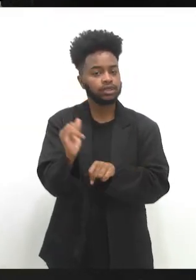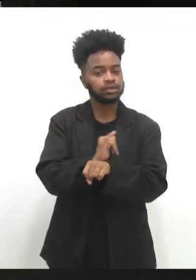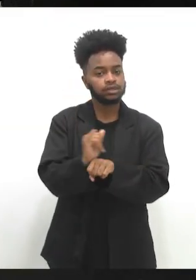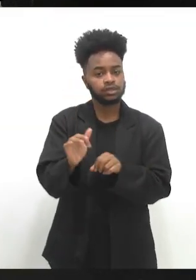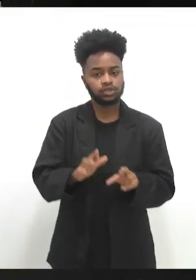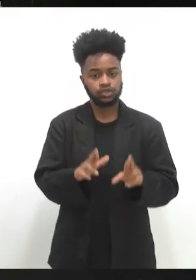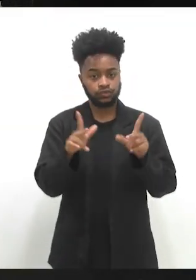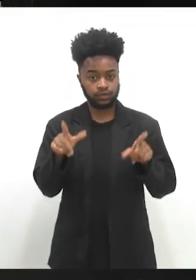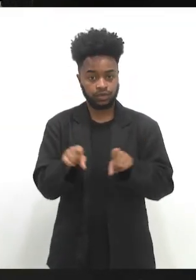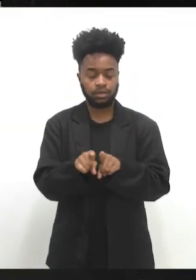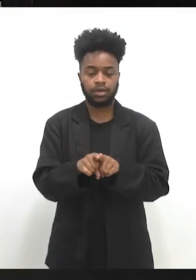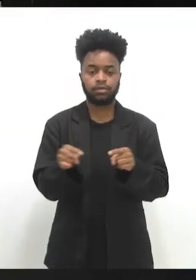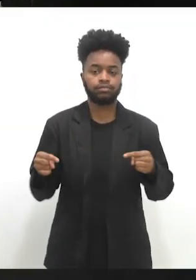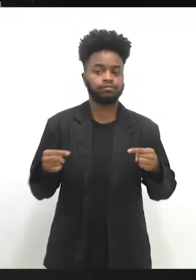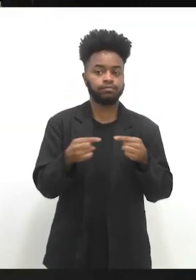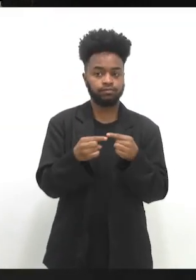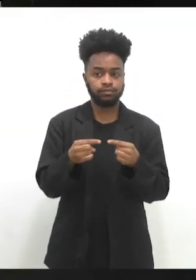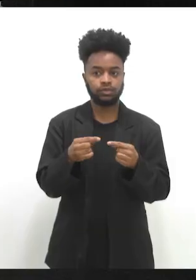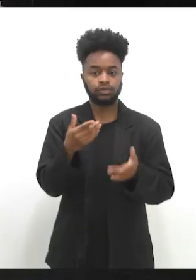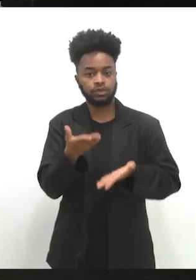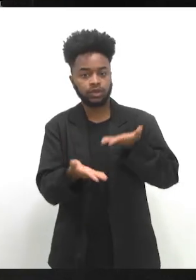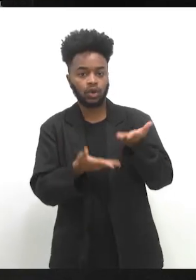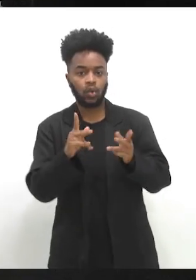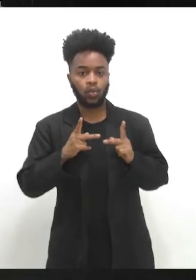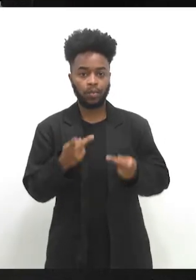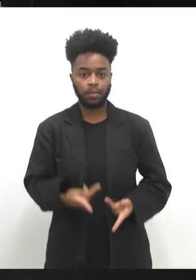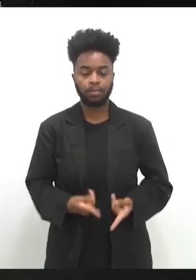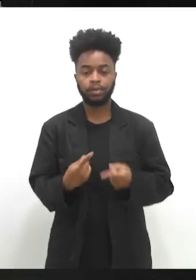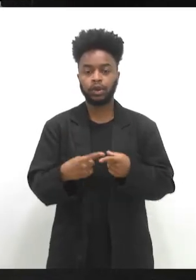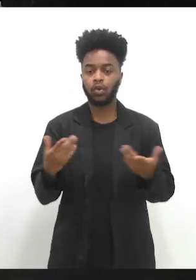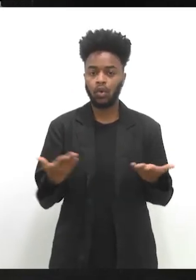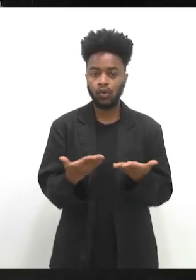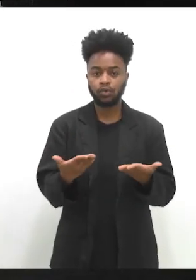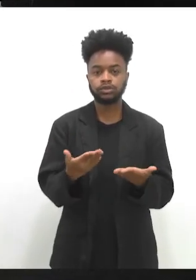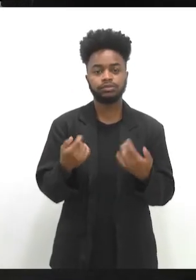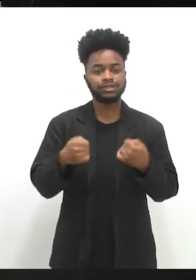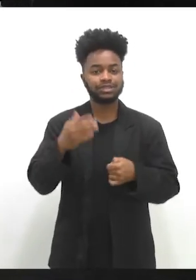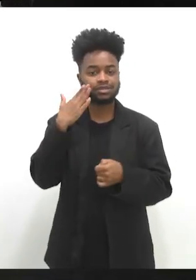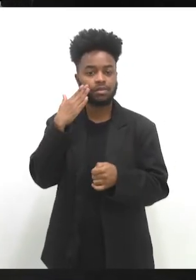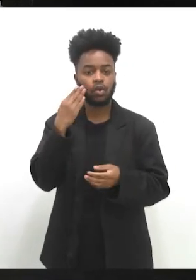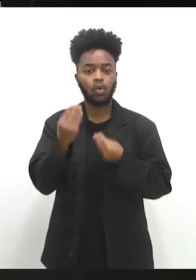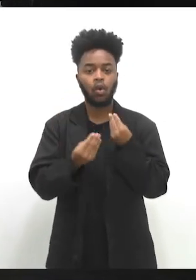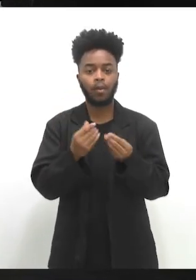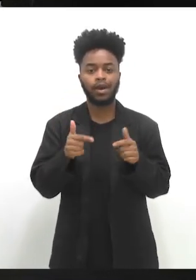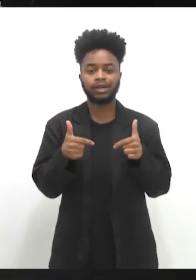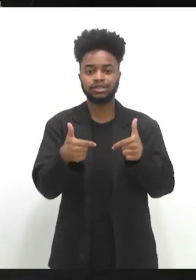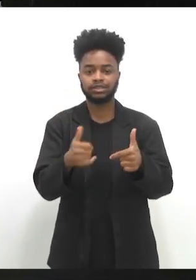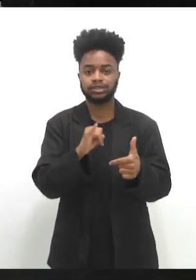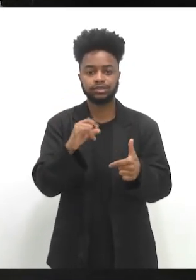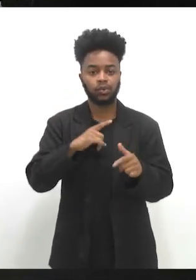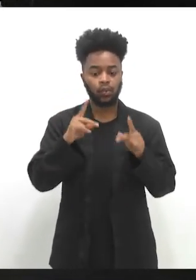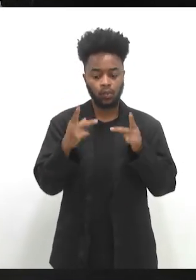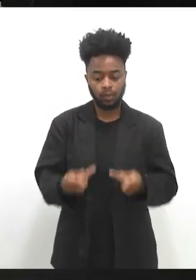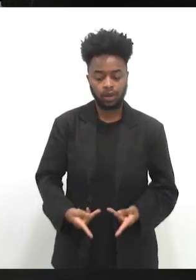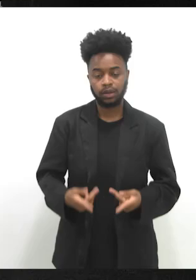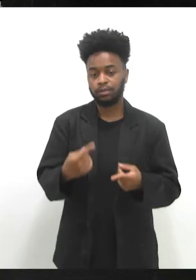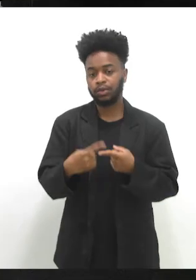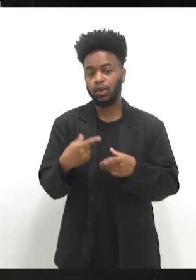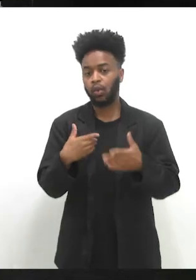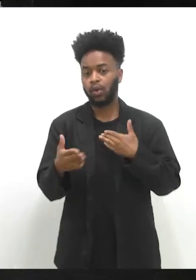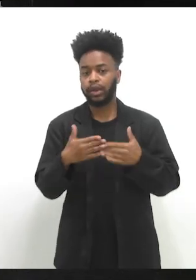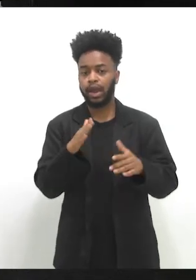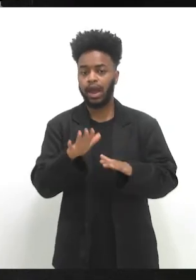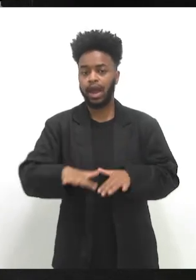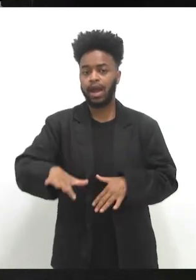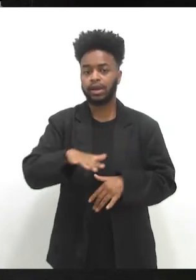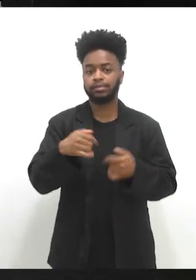abordagem, tanto na parte de trato humano mesmo, porque hoje em dia a gente tem que saber lidar com o ser humano. Não tem como, gente. Ou em qualquer área a gente